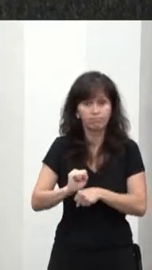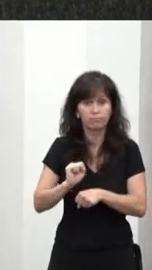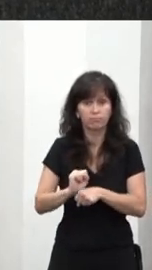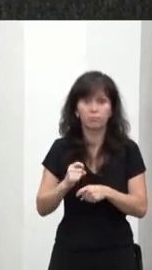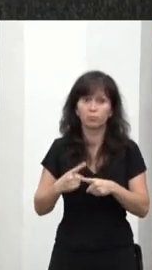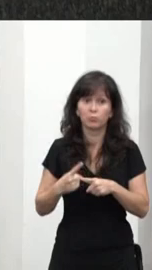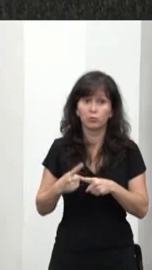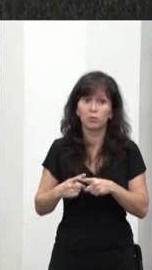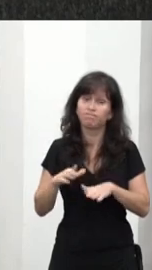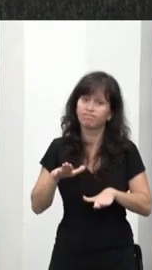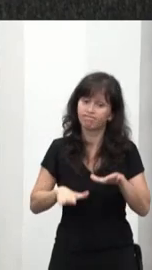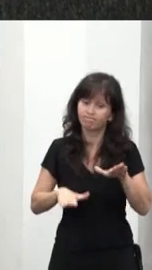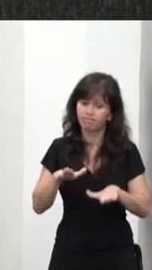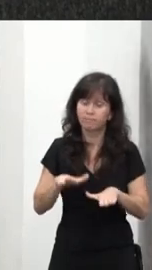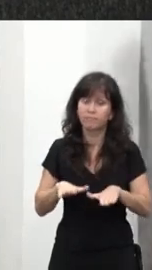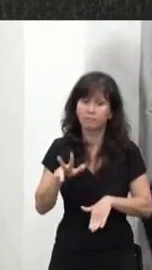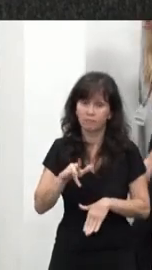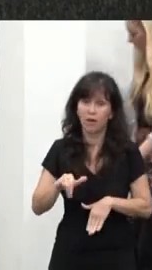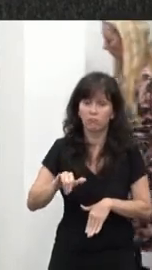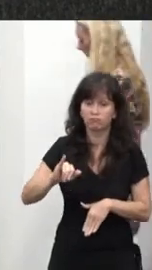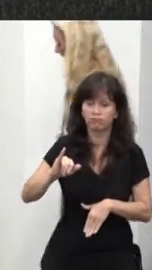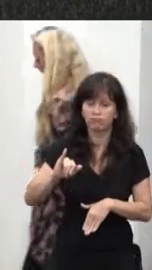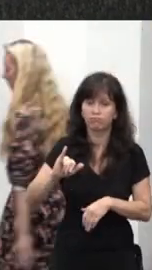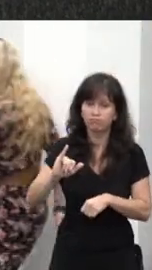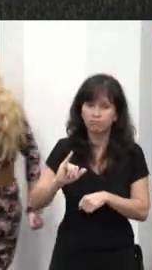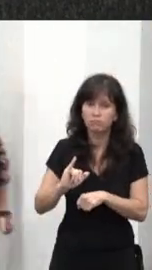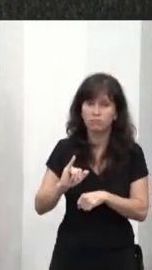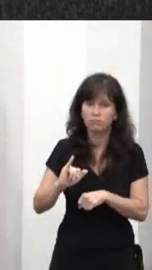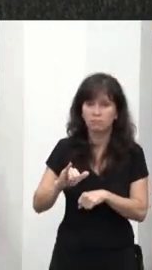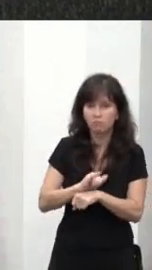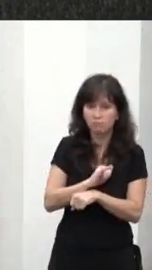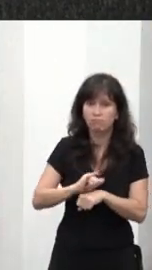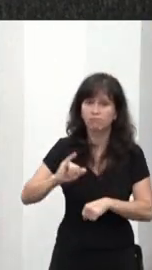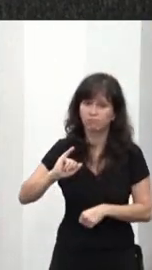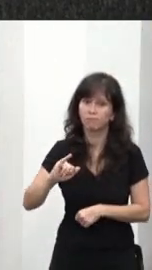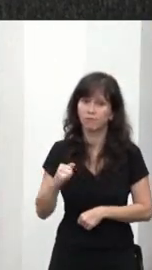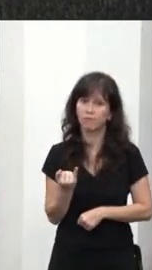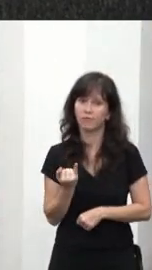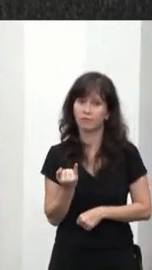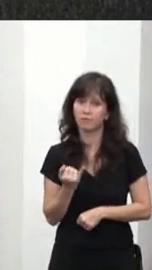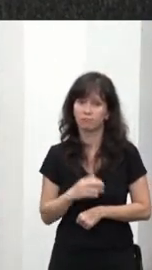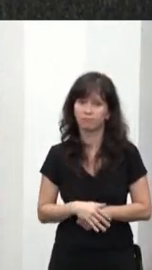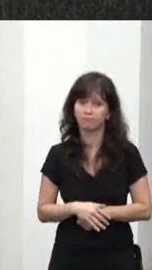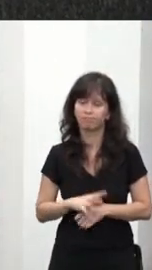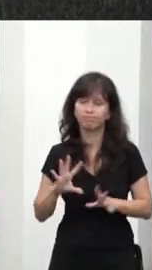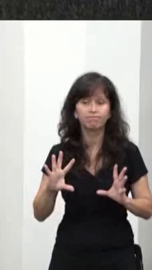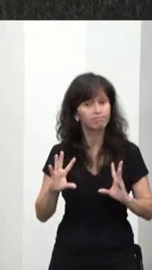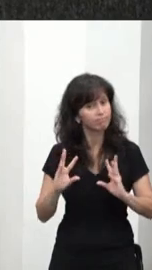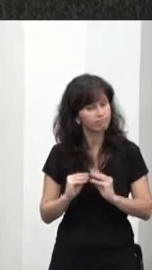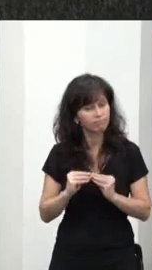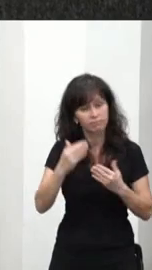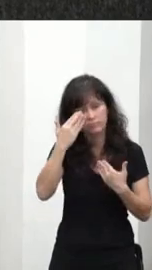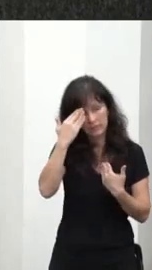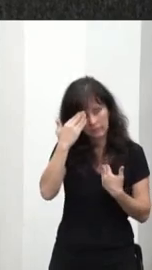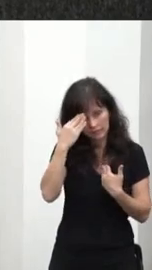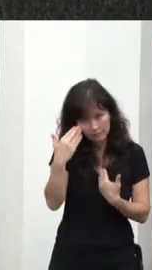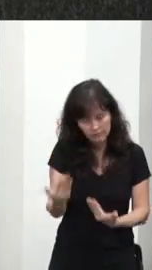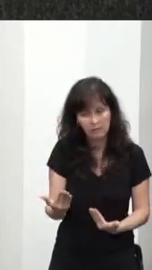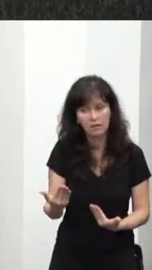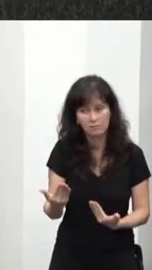Nós faremos o uso disso né então praticamente seria isso agradecemos